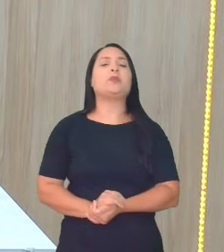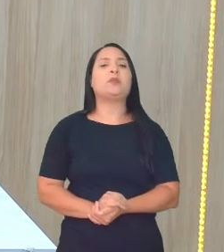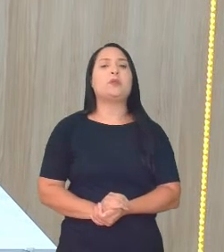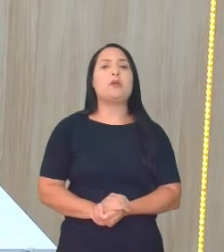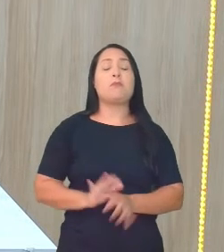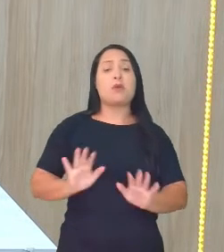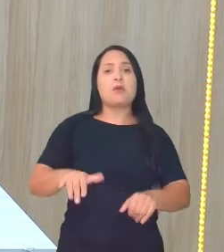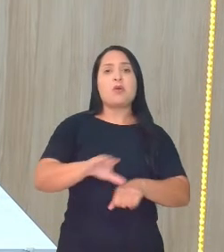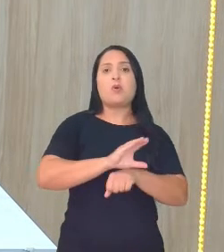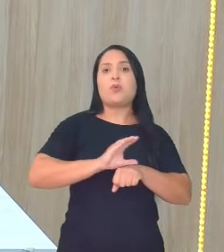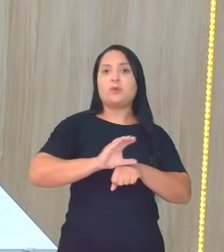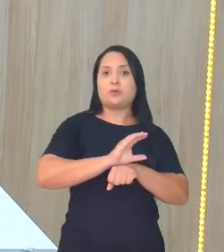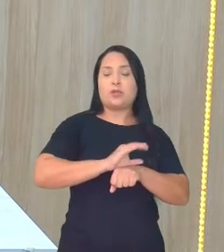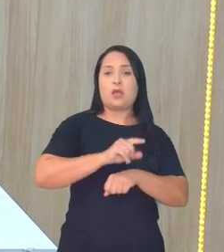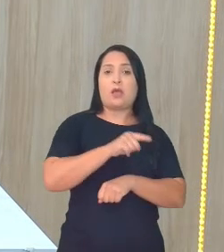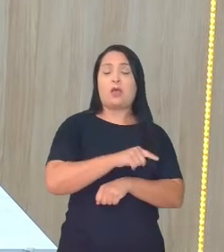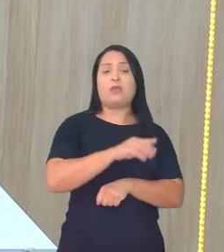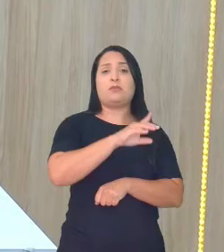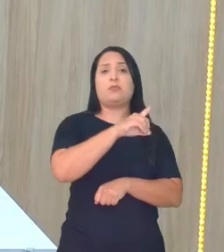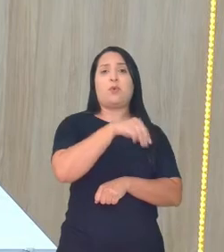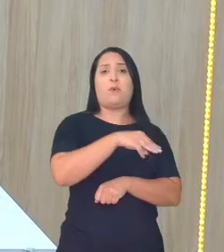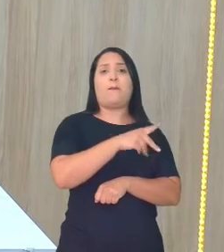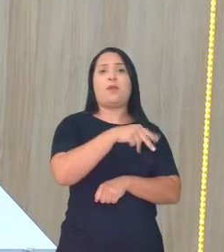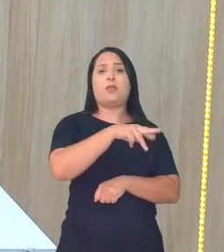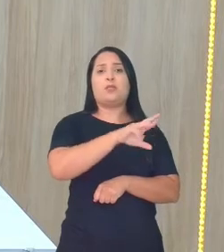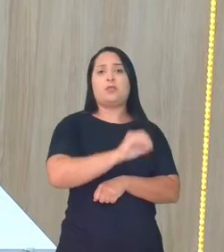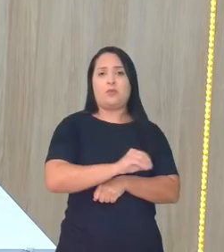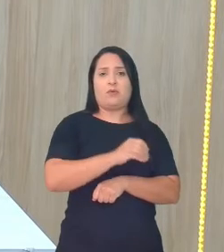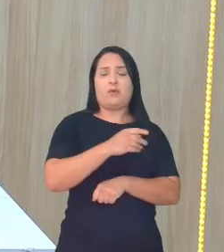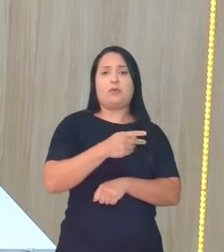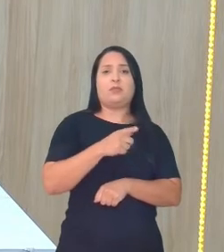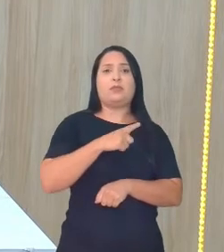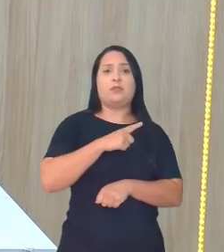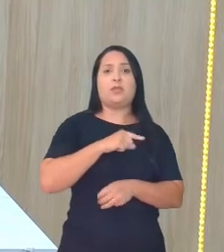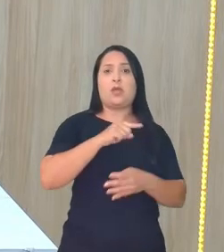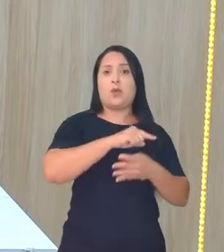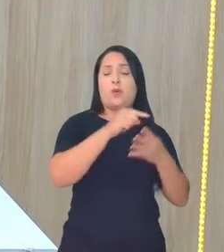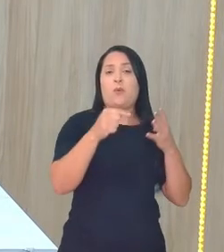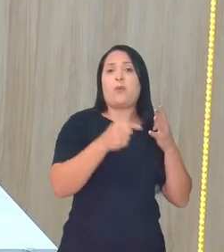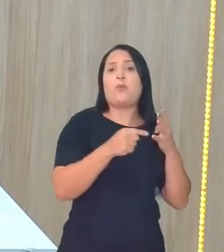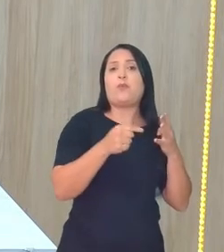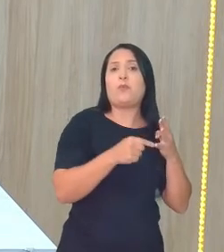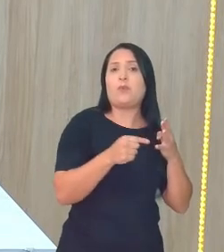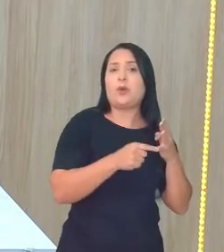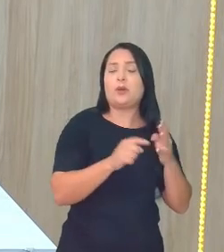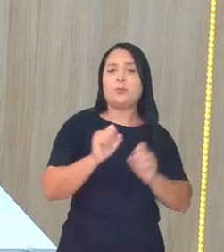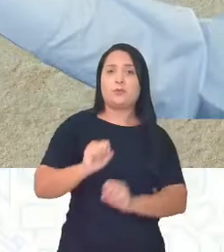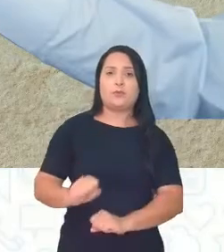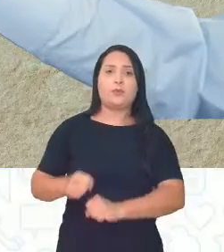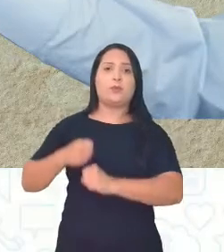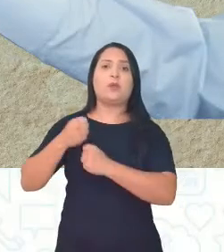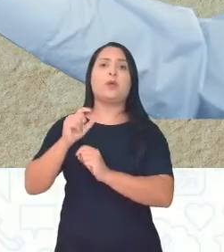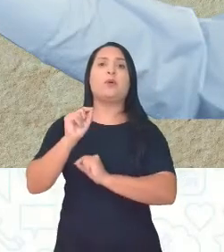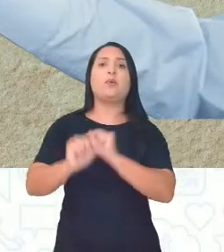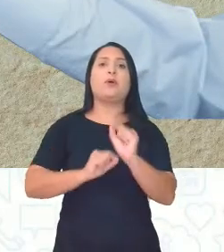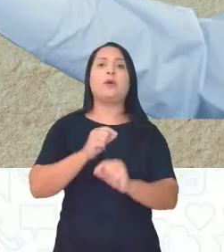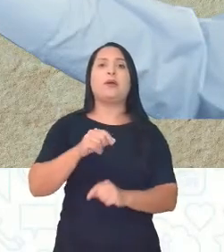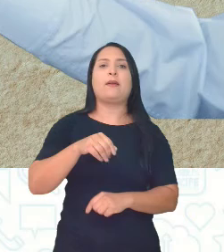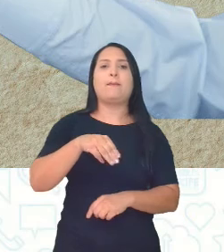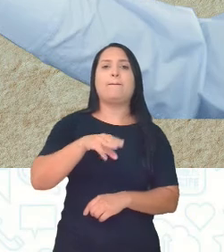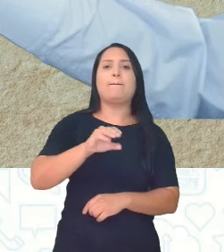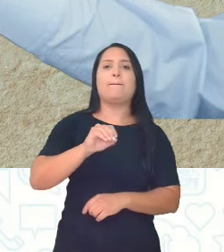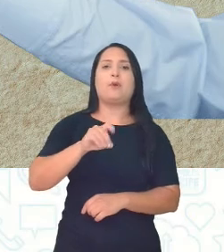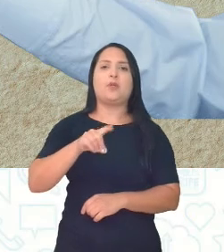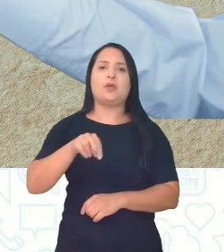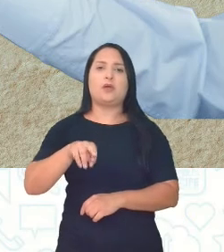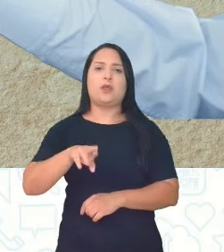nessa Constituição, Dom Pedro disse vai existir um quarto poder, que era o poder moderador,